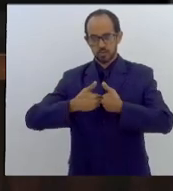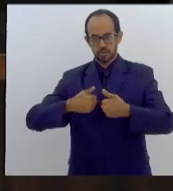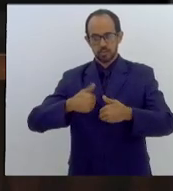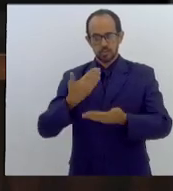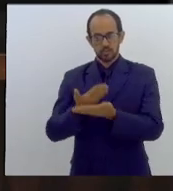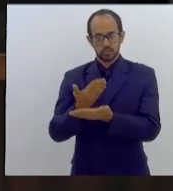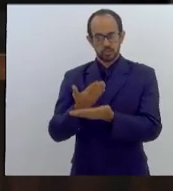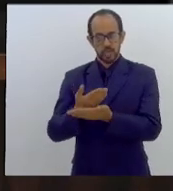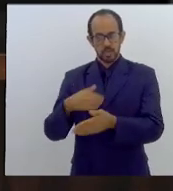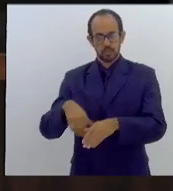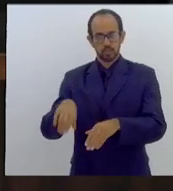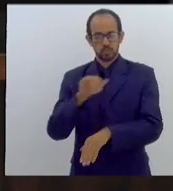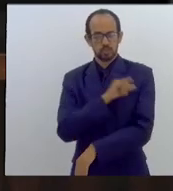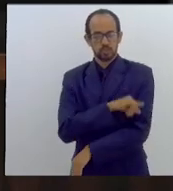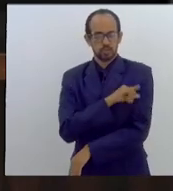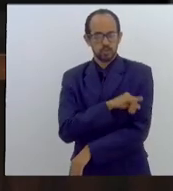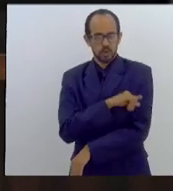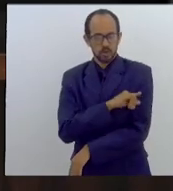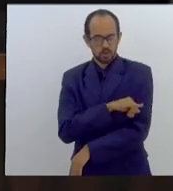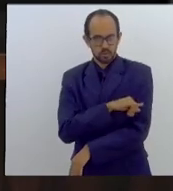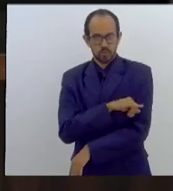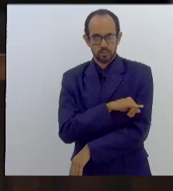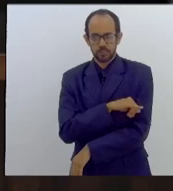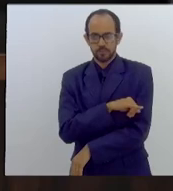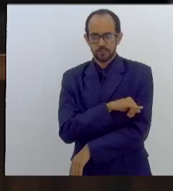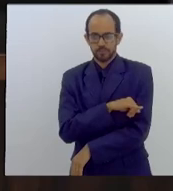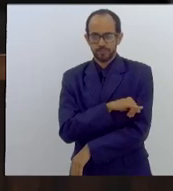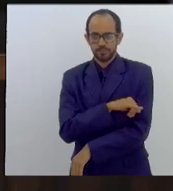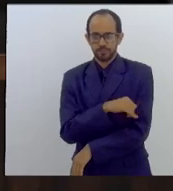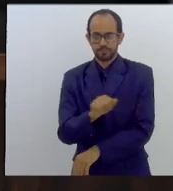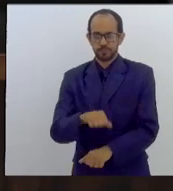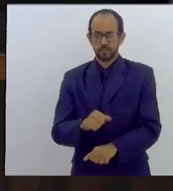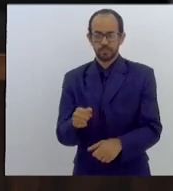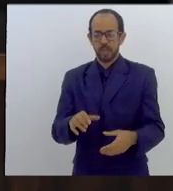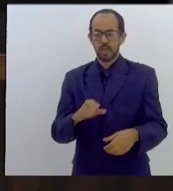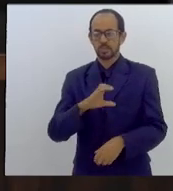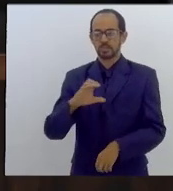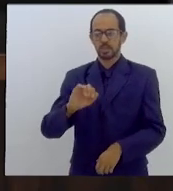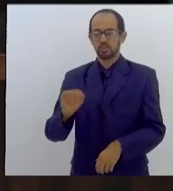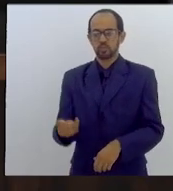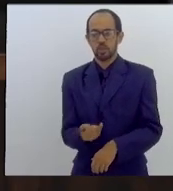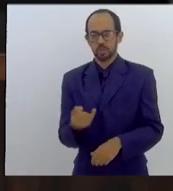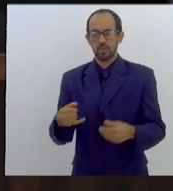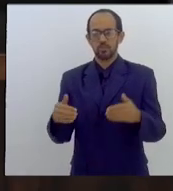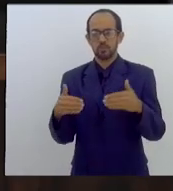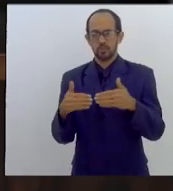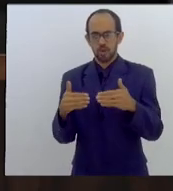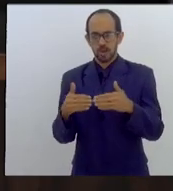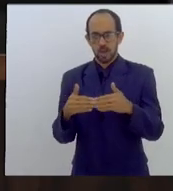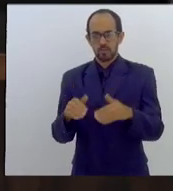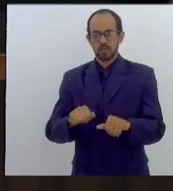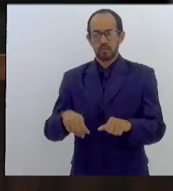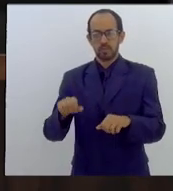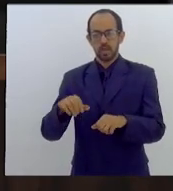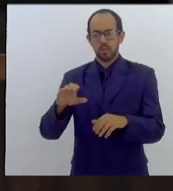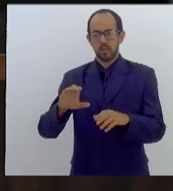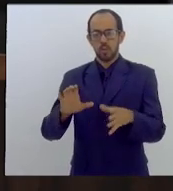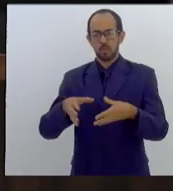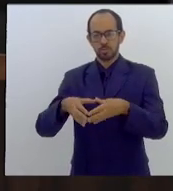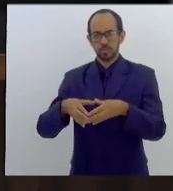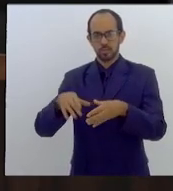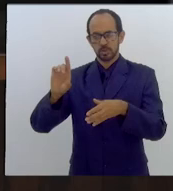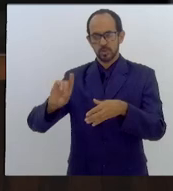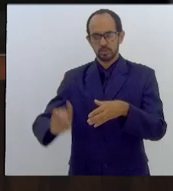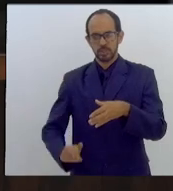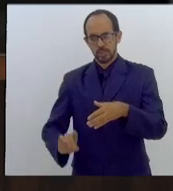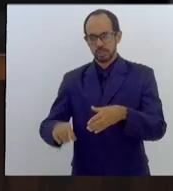Janeiro. Parecer a emenda de plenário da Comissão de Constituição e Justiça favorável, da pessoa com deficiência favorável, de educação favorável e